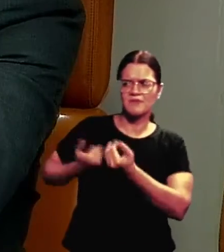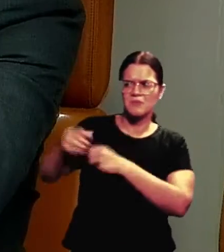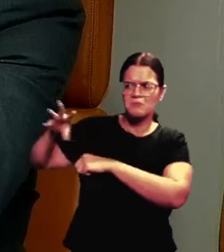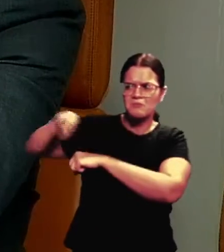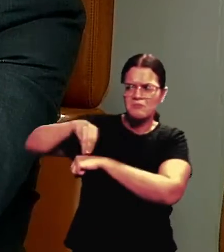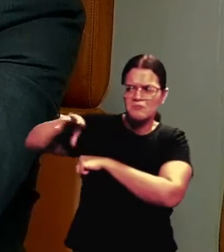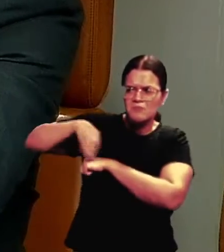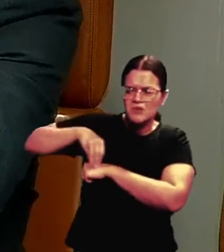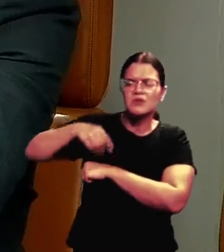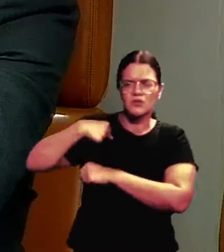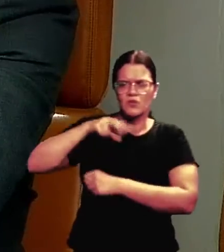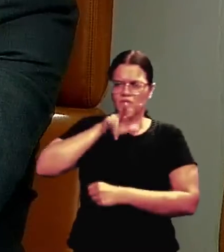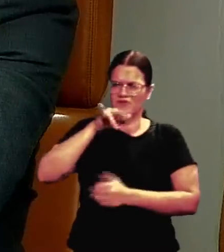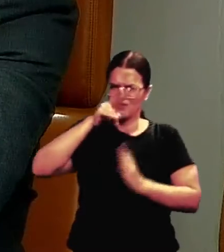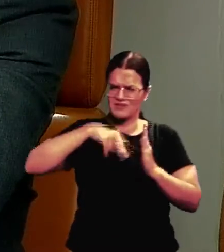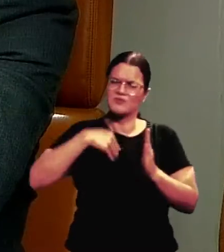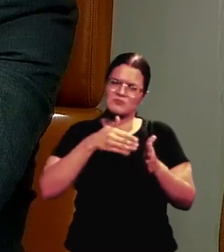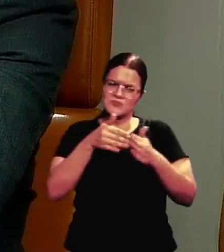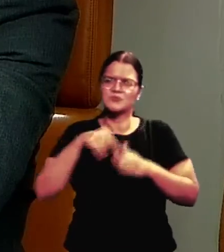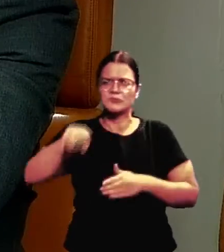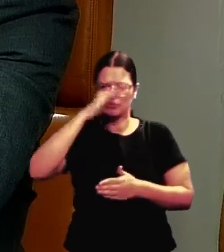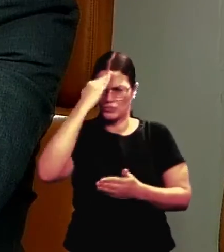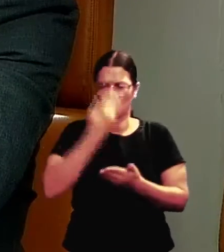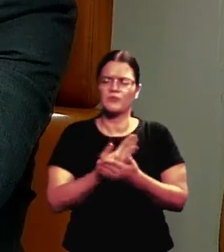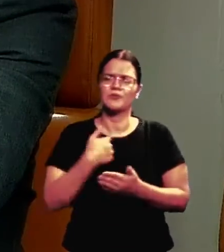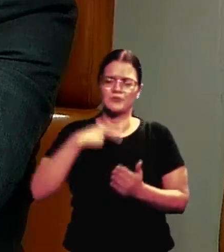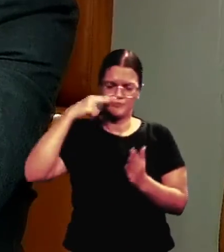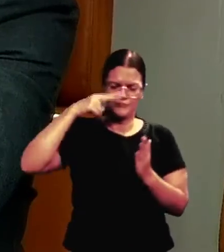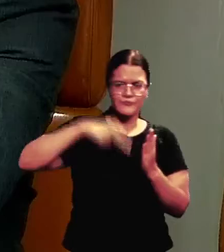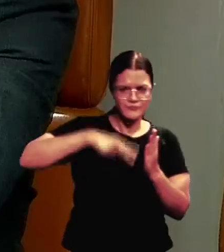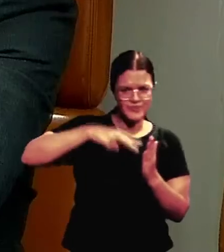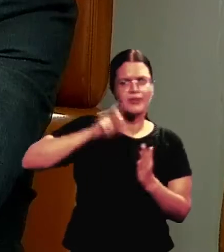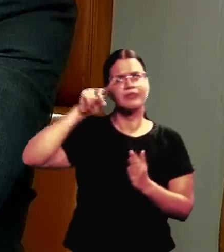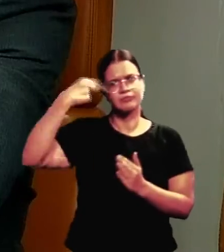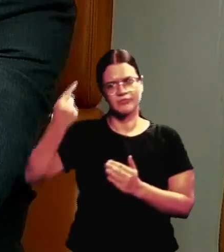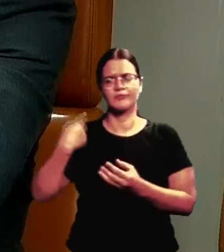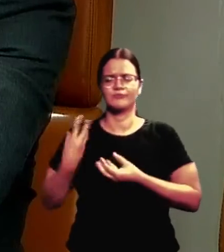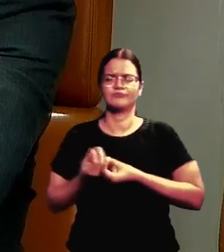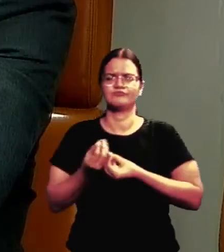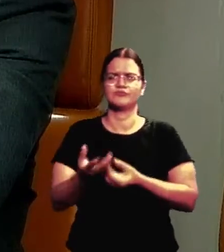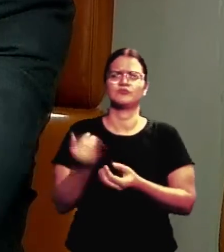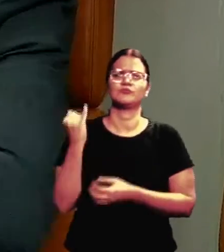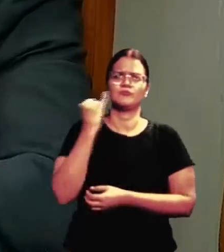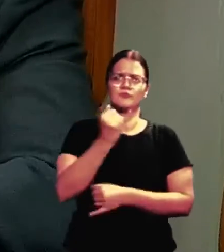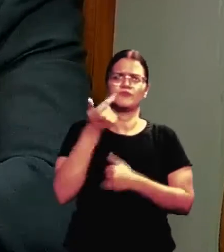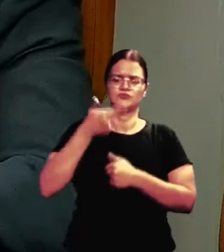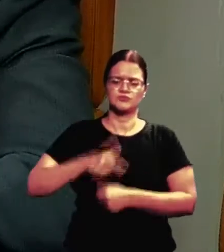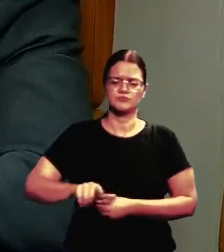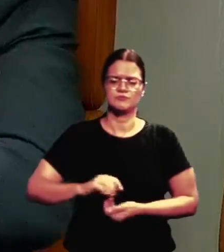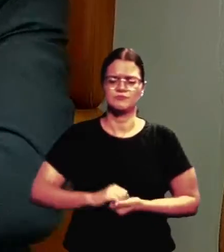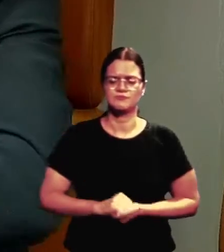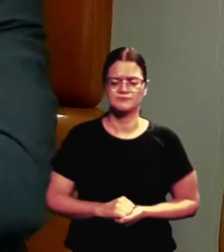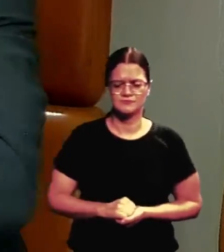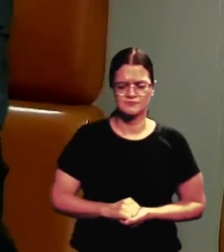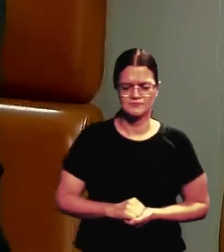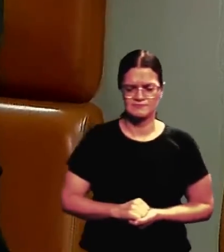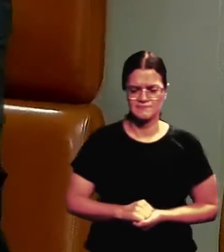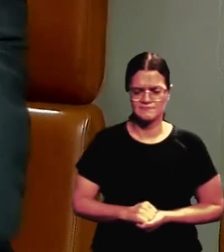informações e eu peço a todos a confiança aí de um pedido de vista nesse projeto.